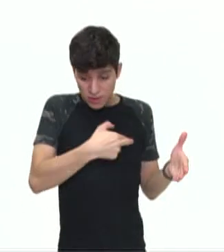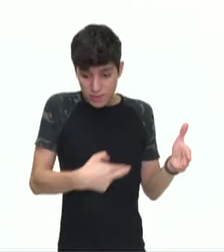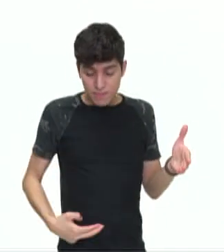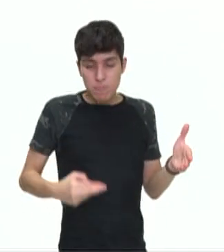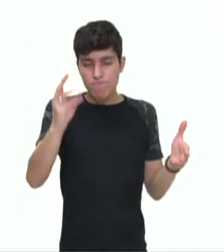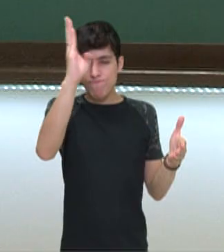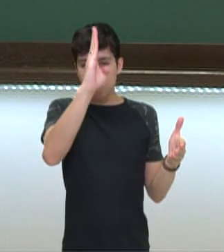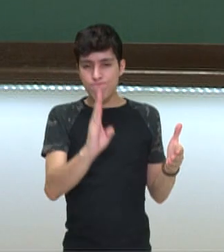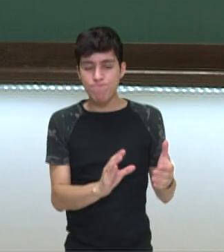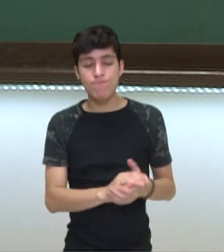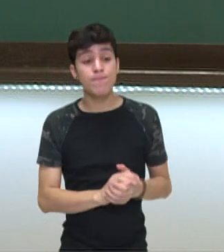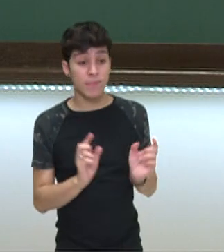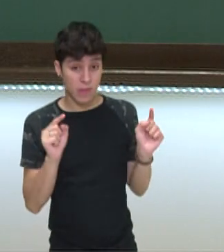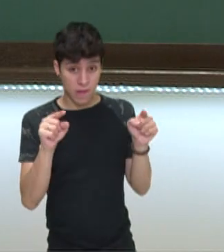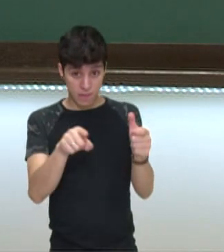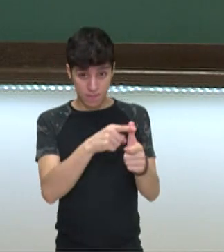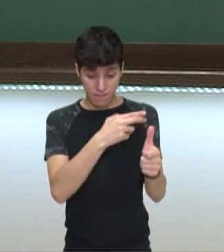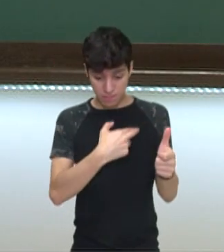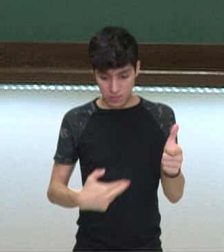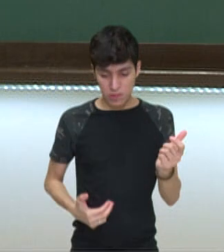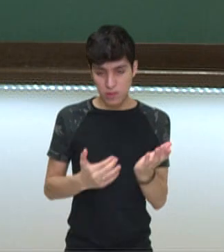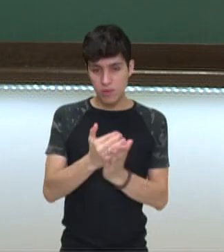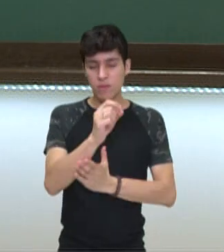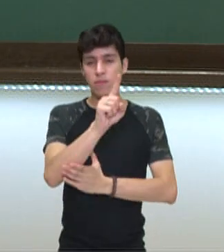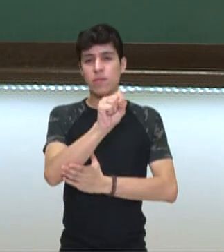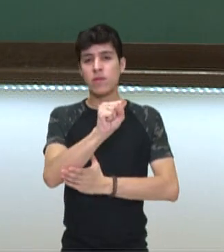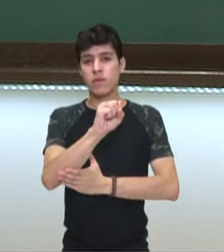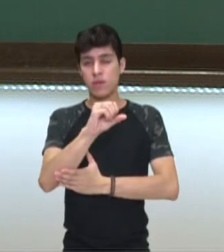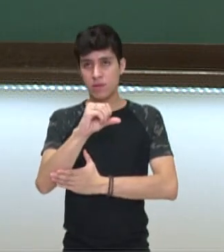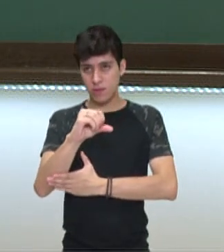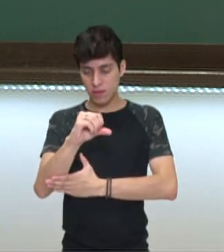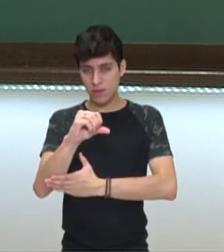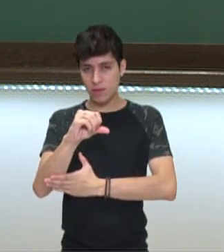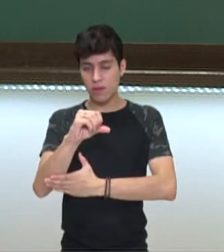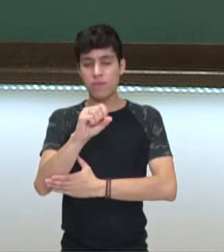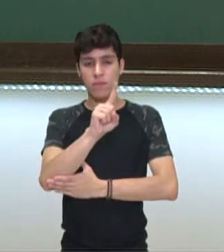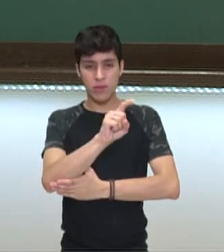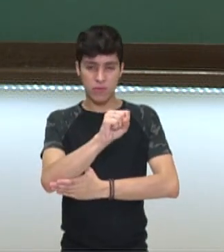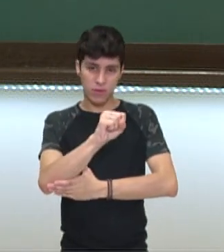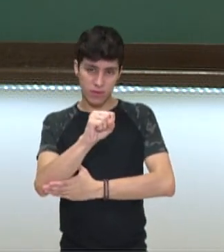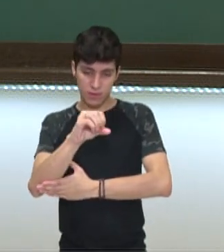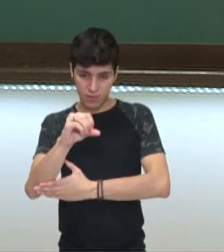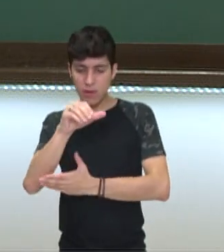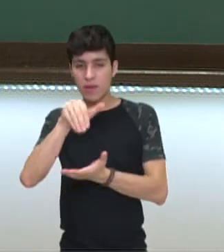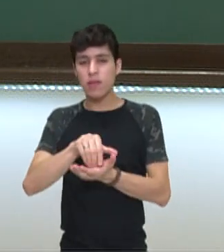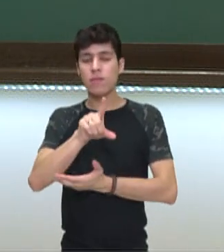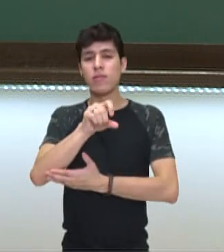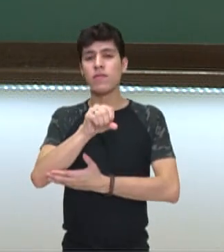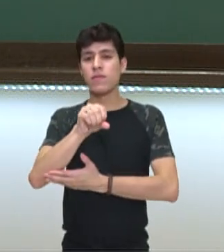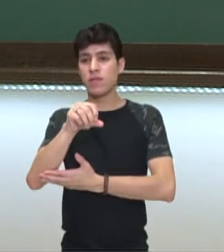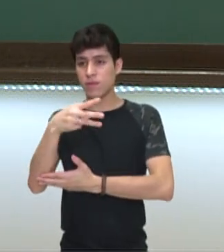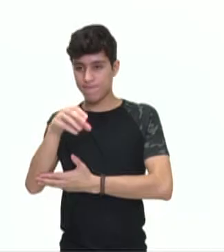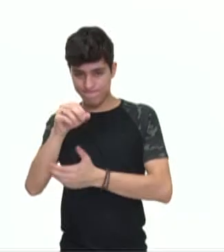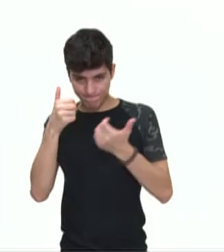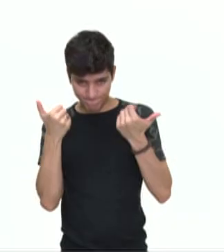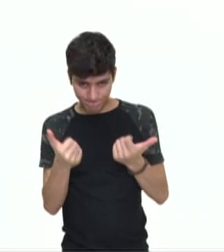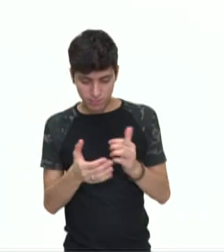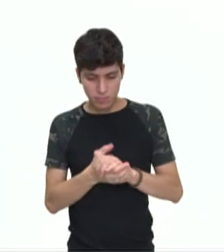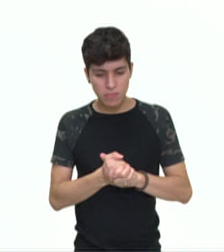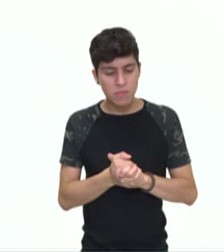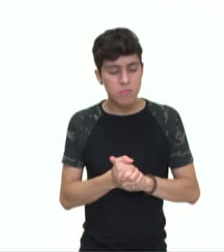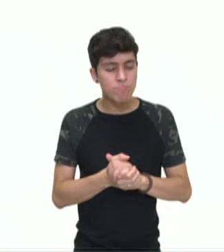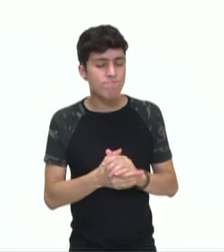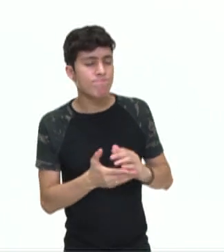Brasileira. Essa Primeira República começa em 1889 e vai até 1930. Analisar